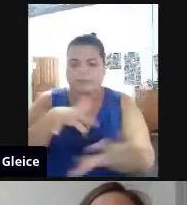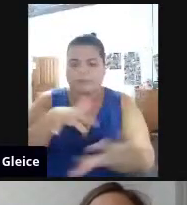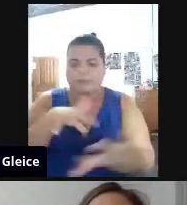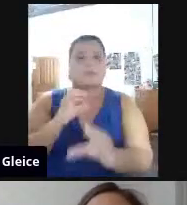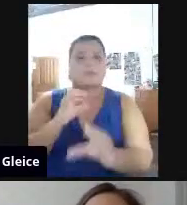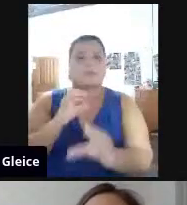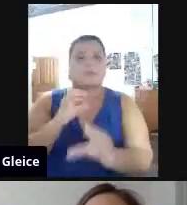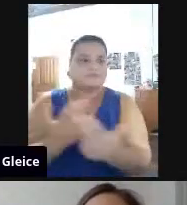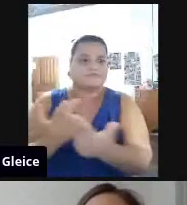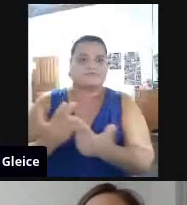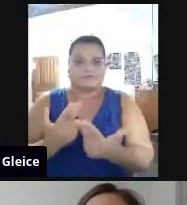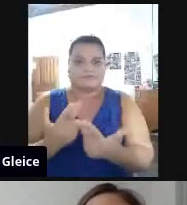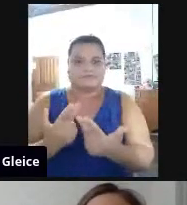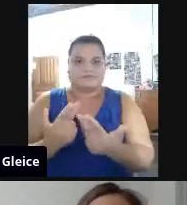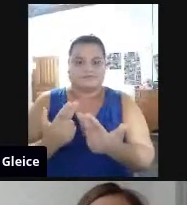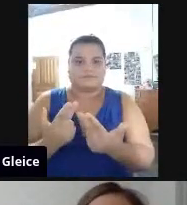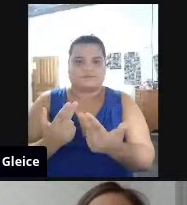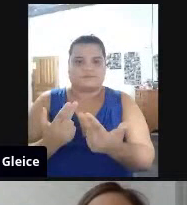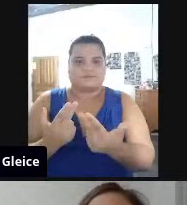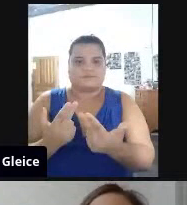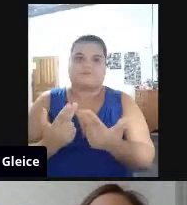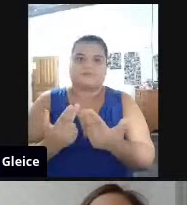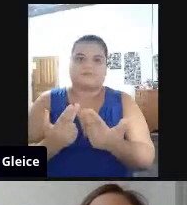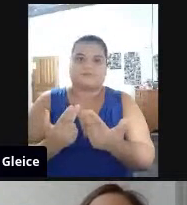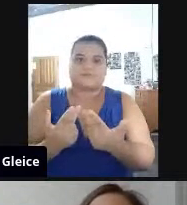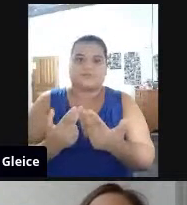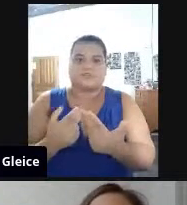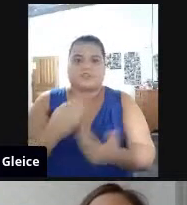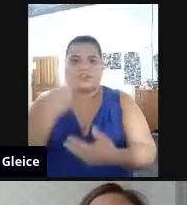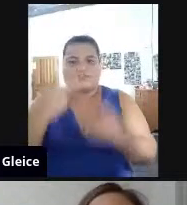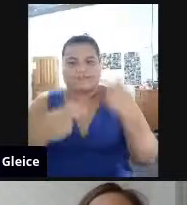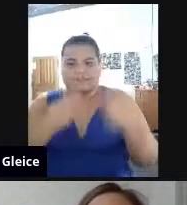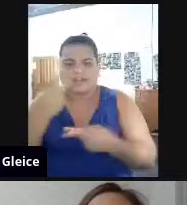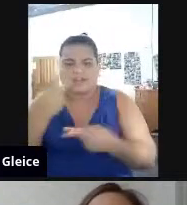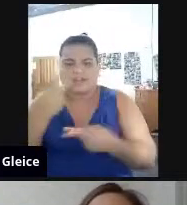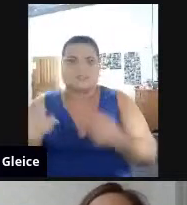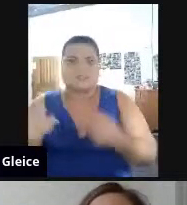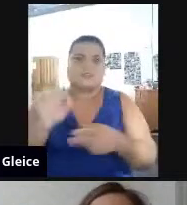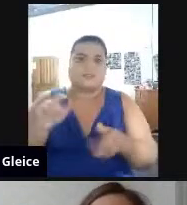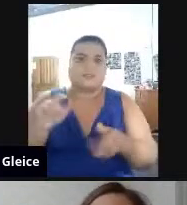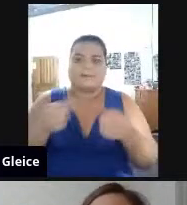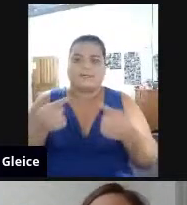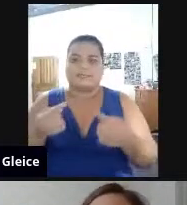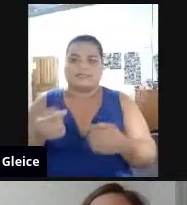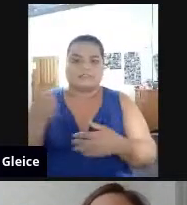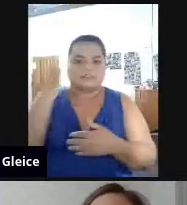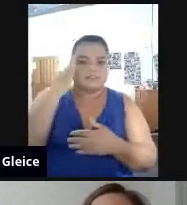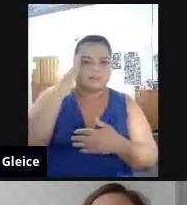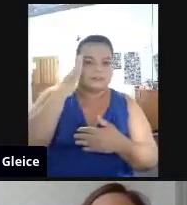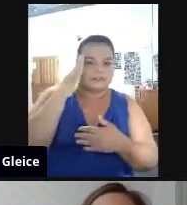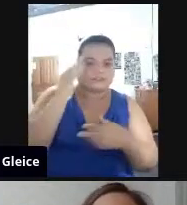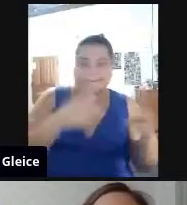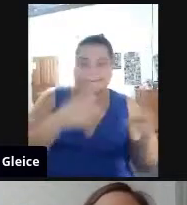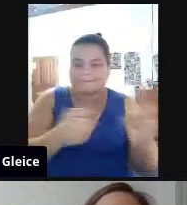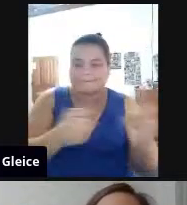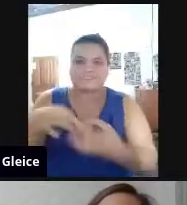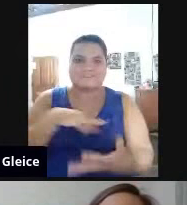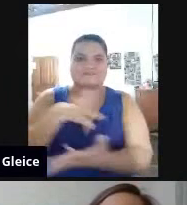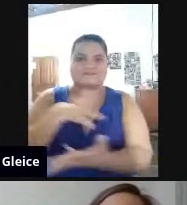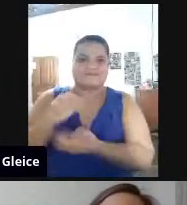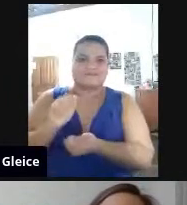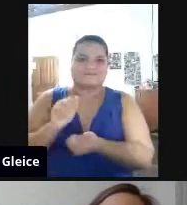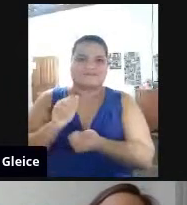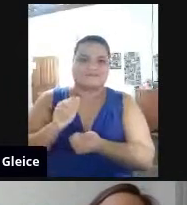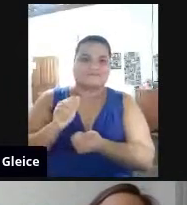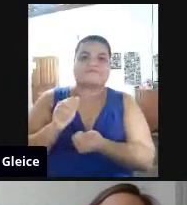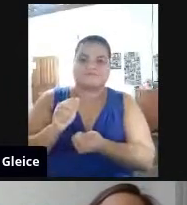é somente verbal, né? Então, muitas vezes é de compreensão de mundo mesmo, é de compreender